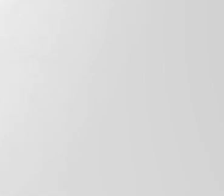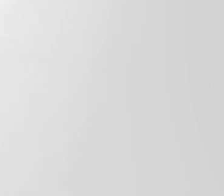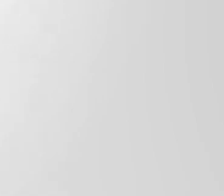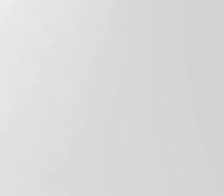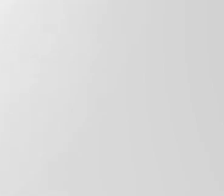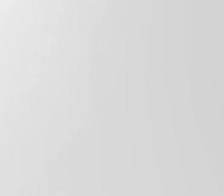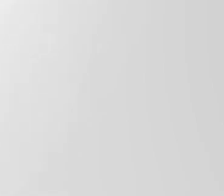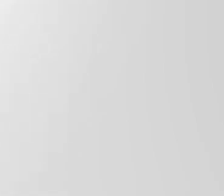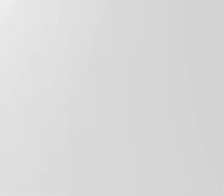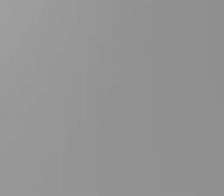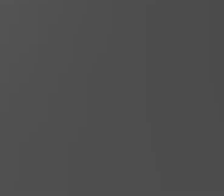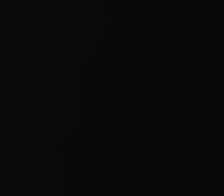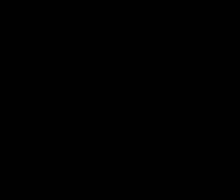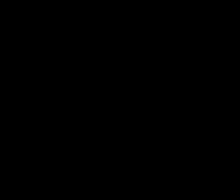Senhor h